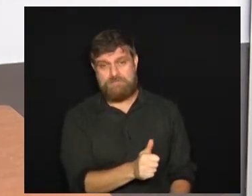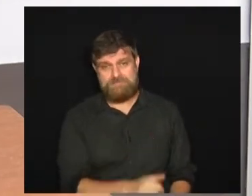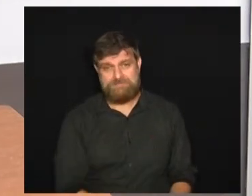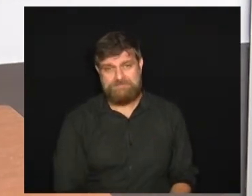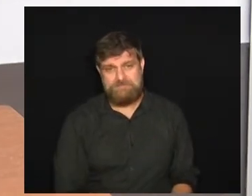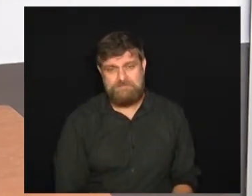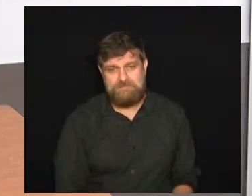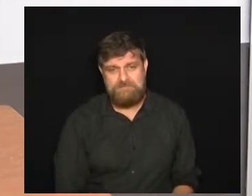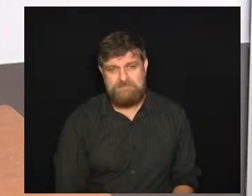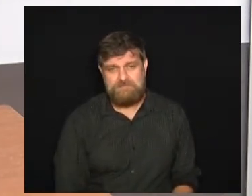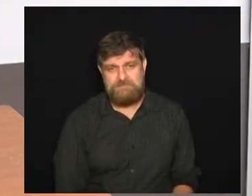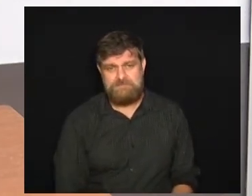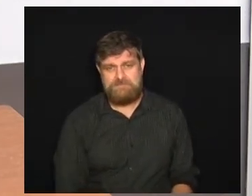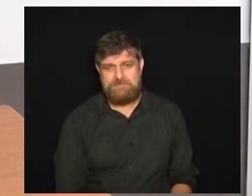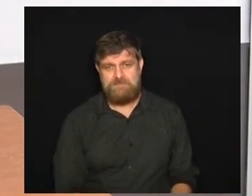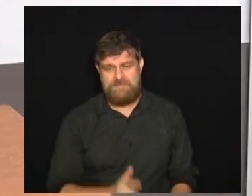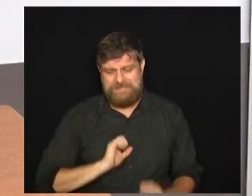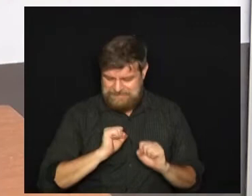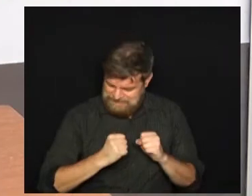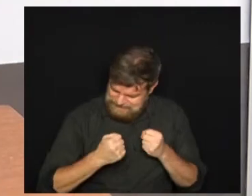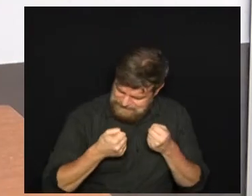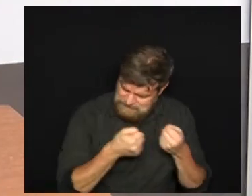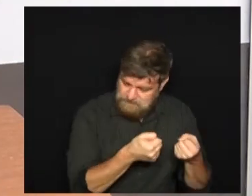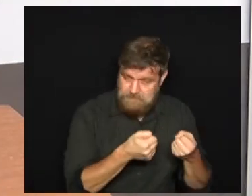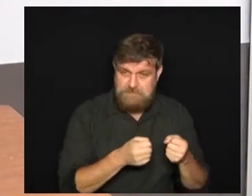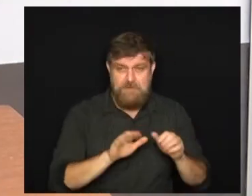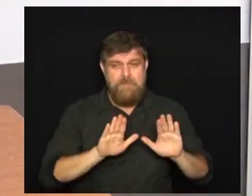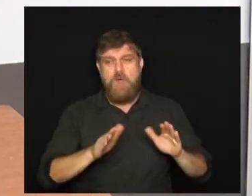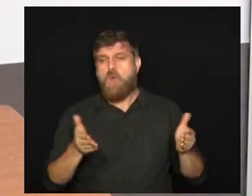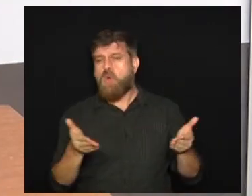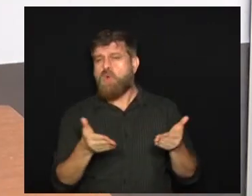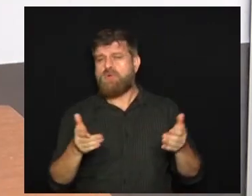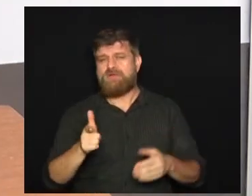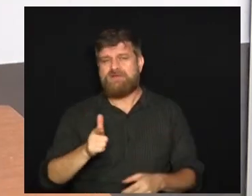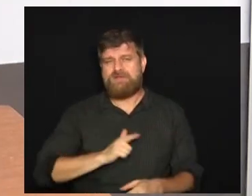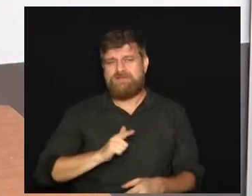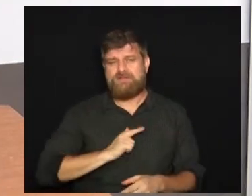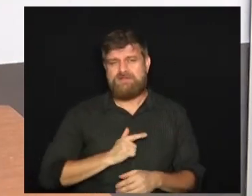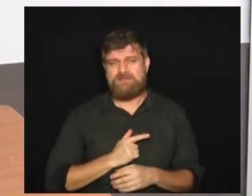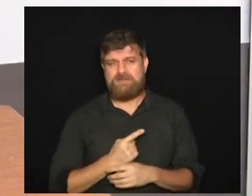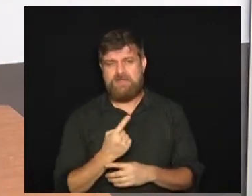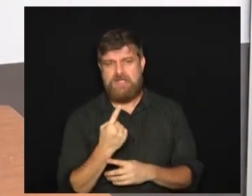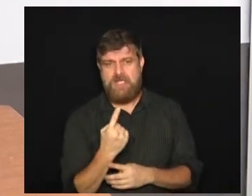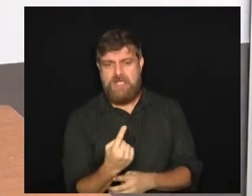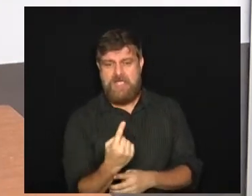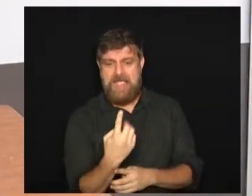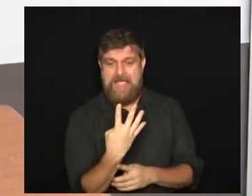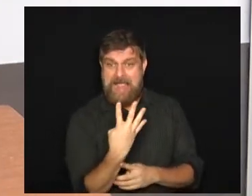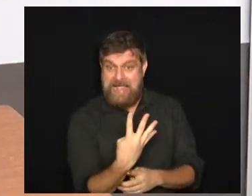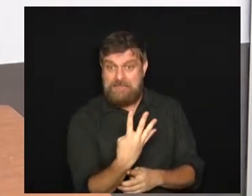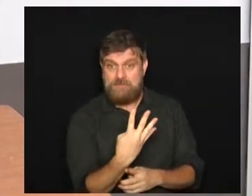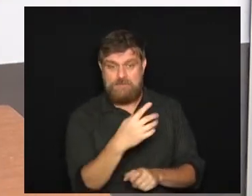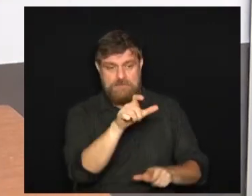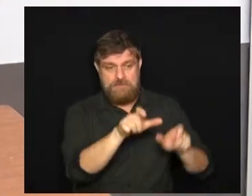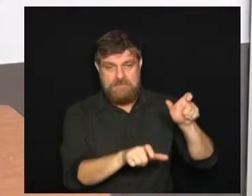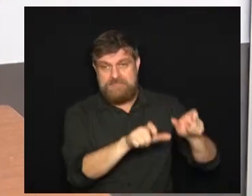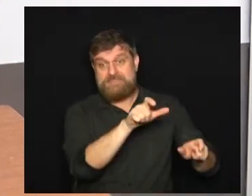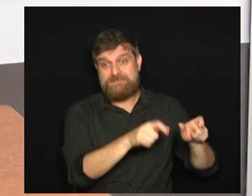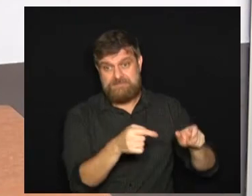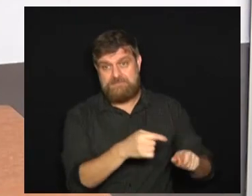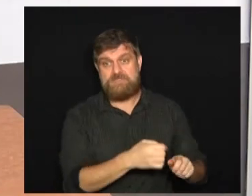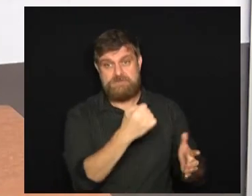Assim, mesmo diante de todo o esforço, hoje nós temos em torno de são 14 pessoas que foram contratadas dentro de todo o